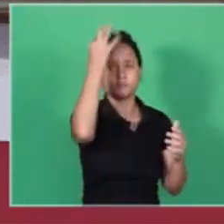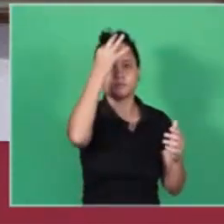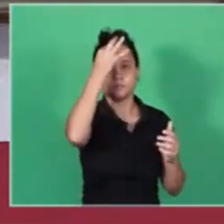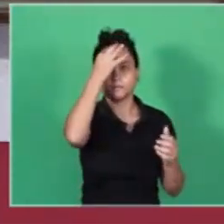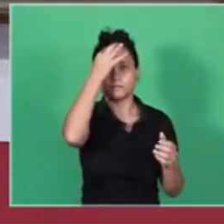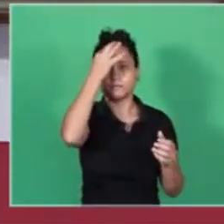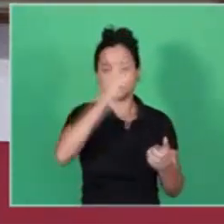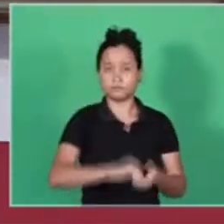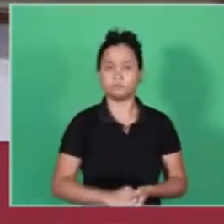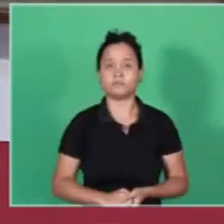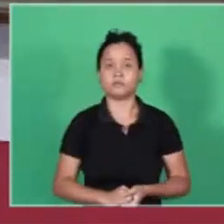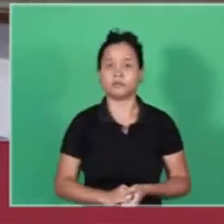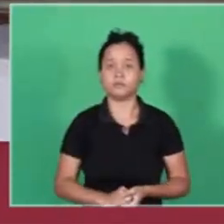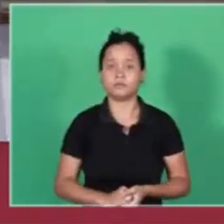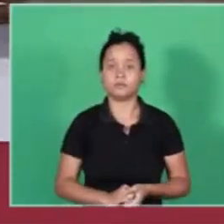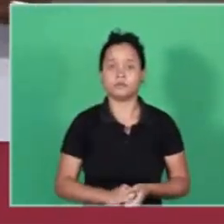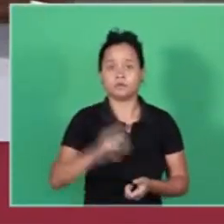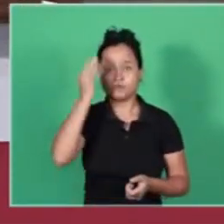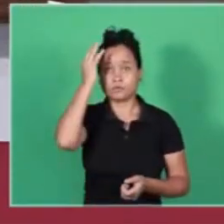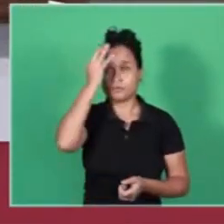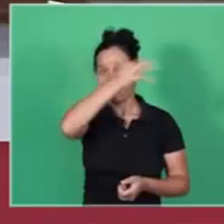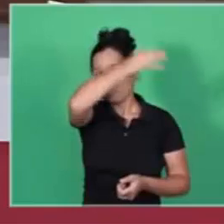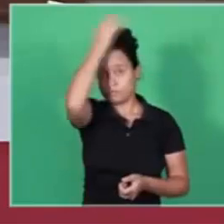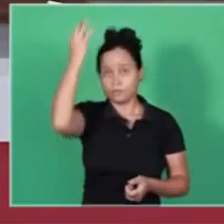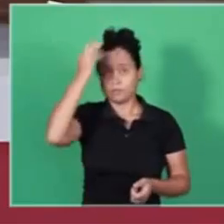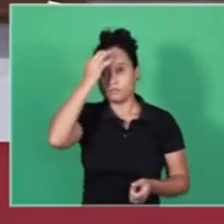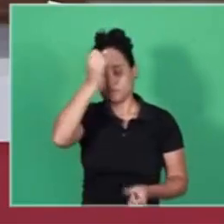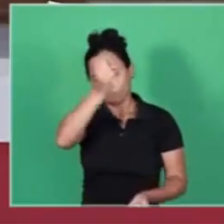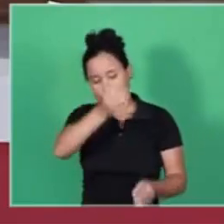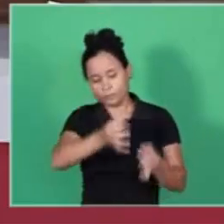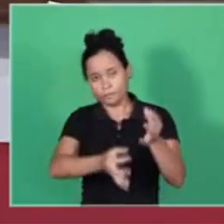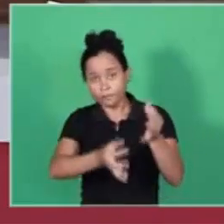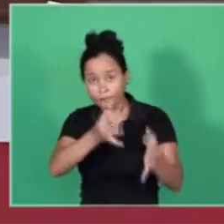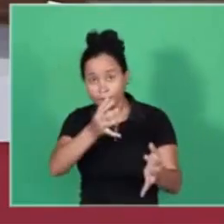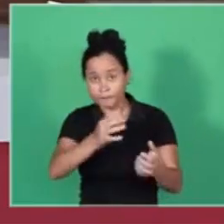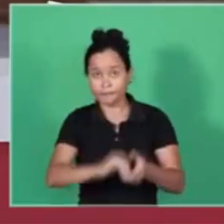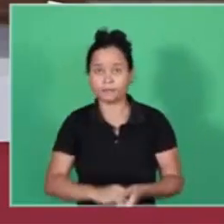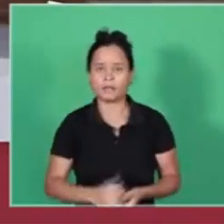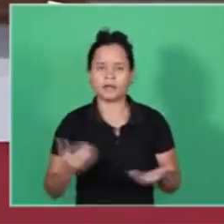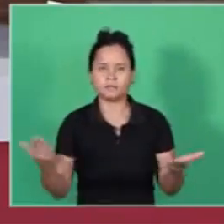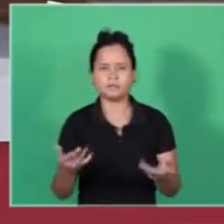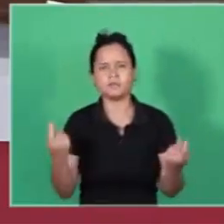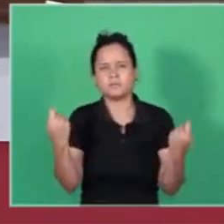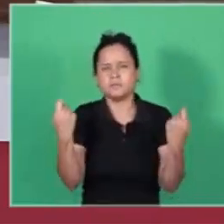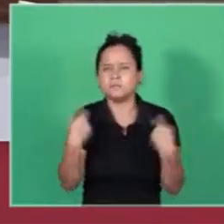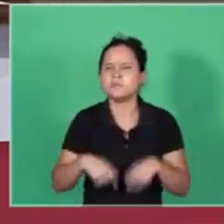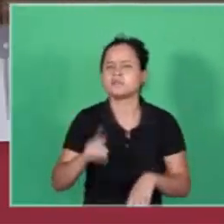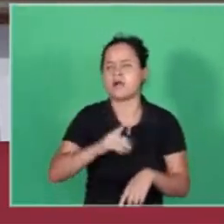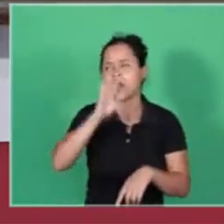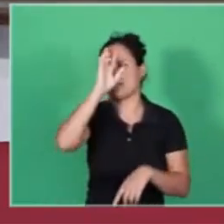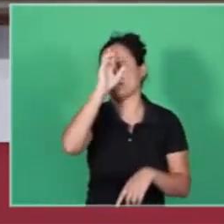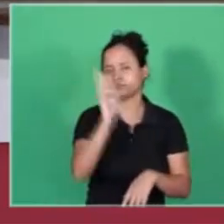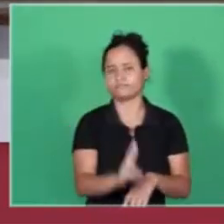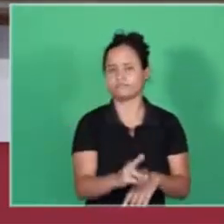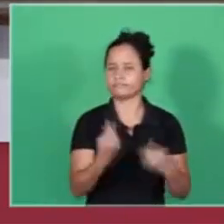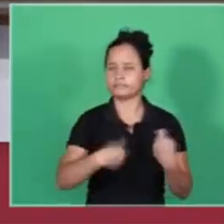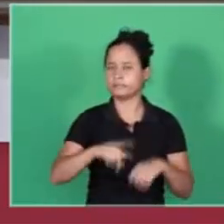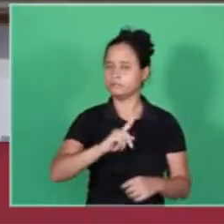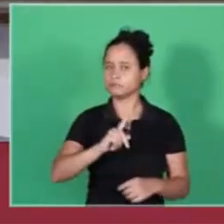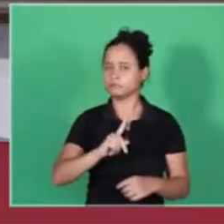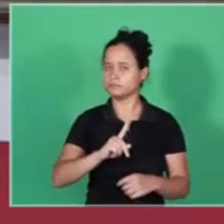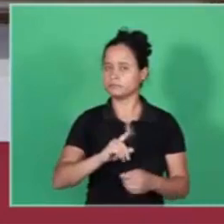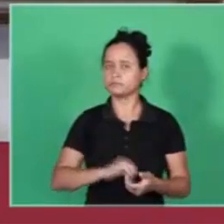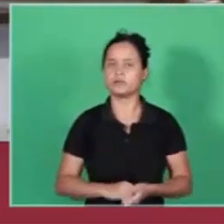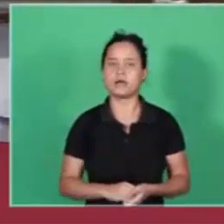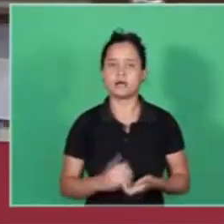Quando ele derramou o Espírito Santo, ele disse, não precisa mais de fazer força com a razão. Onde queremos chegar?